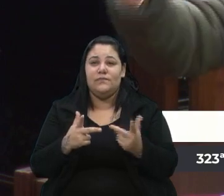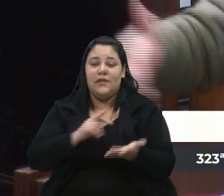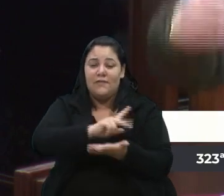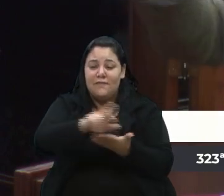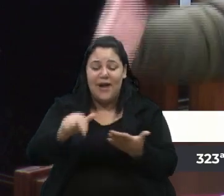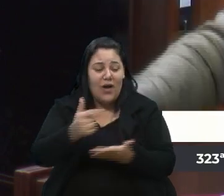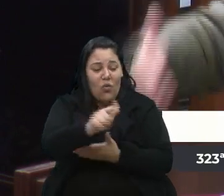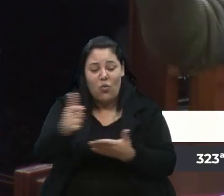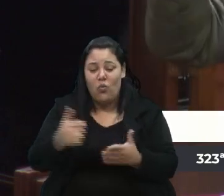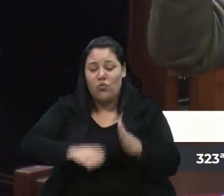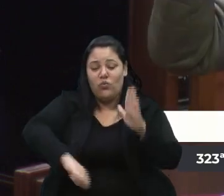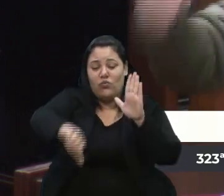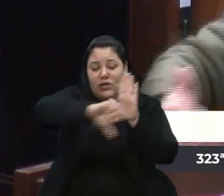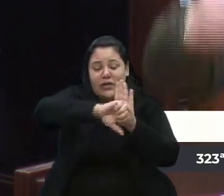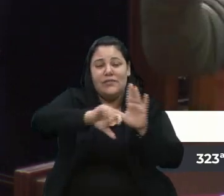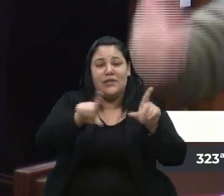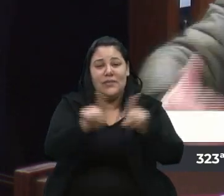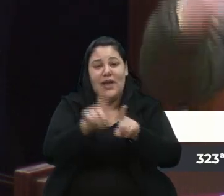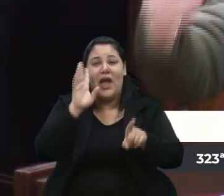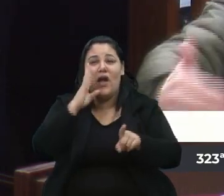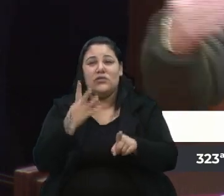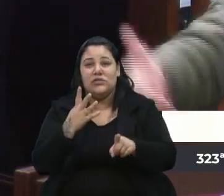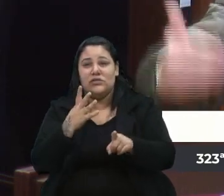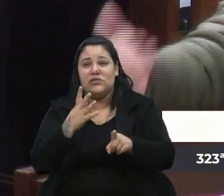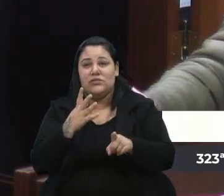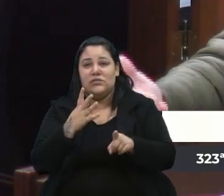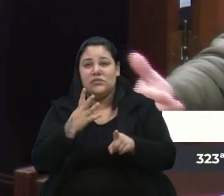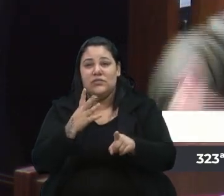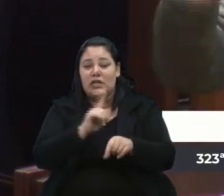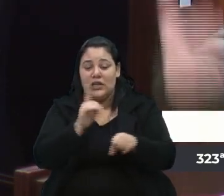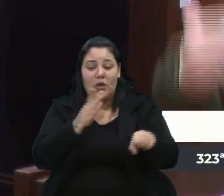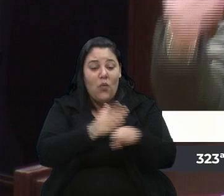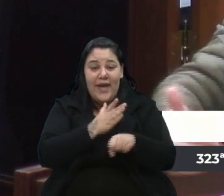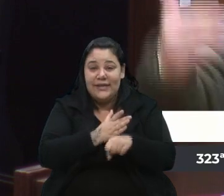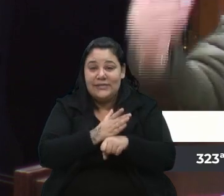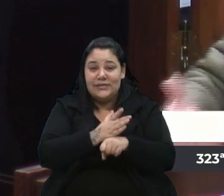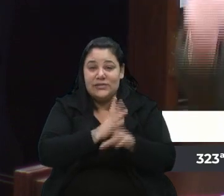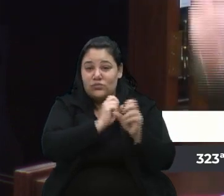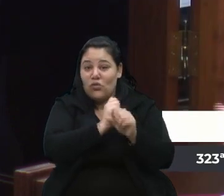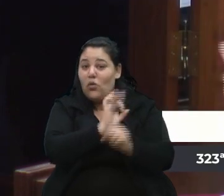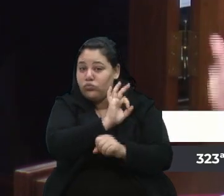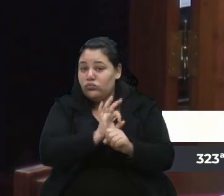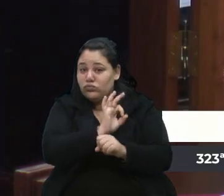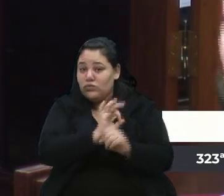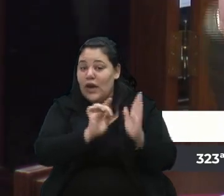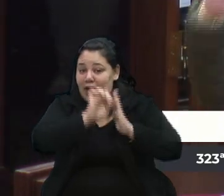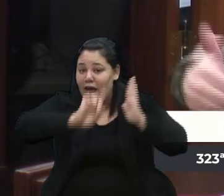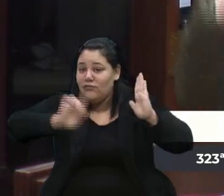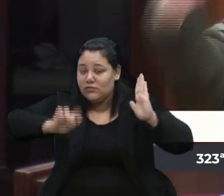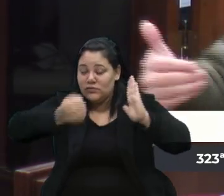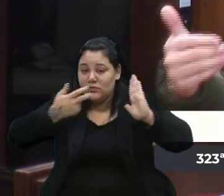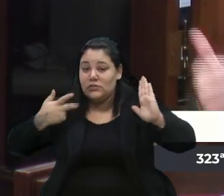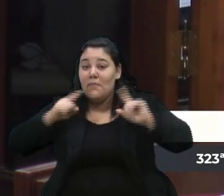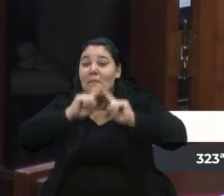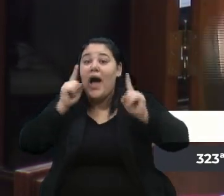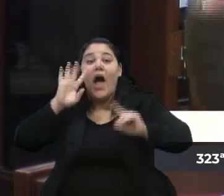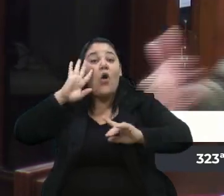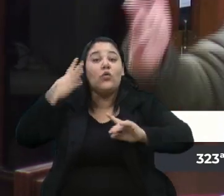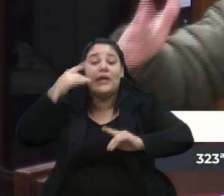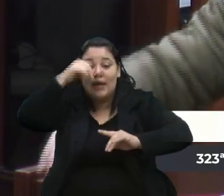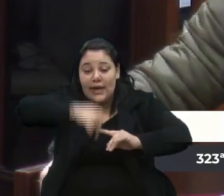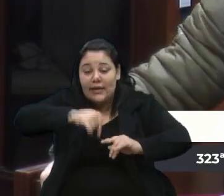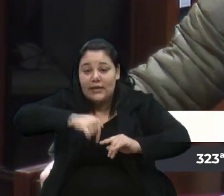crimes que não se enquadram nos dados estatísticos do RS seguro mas ocorre em nosso município no nosso município